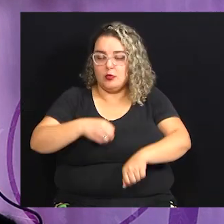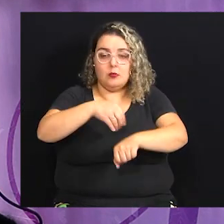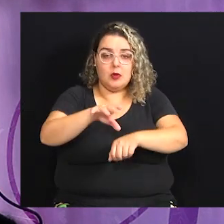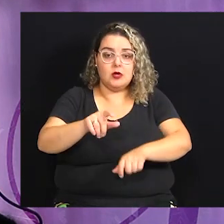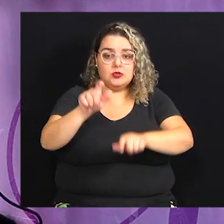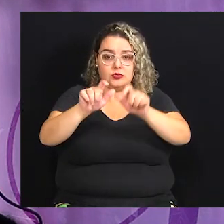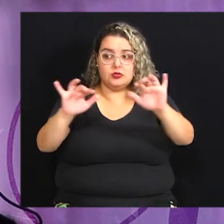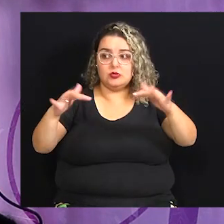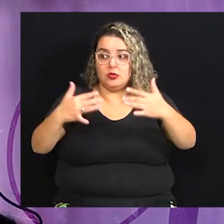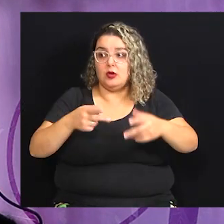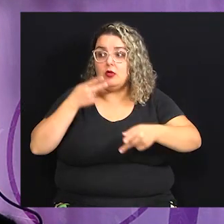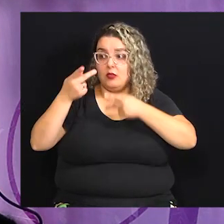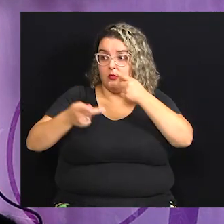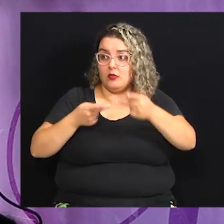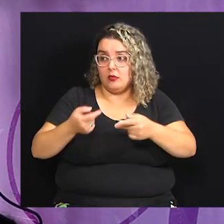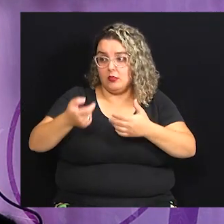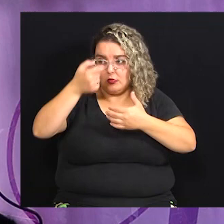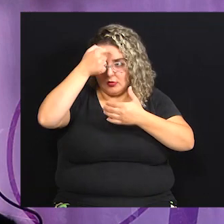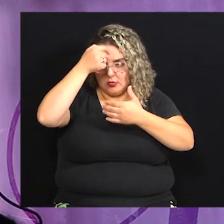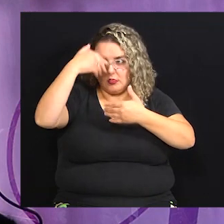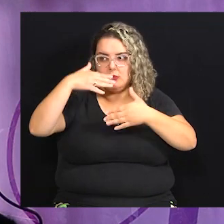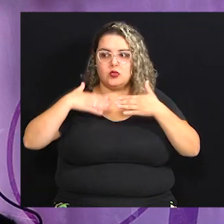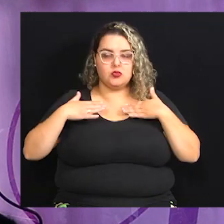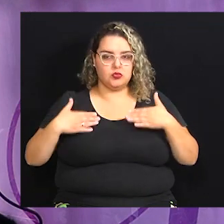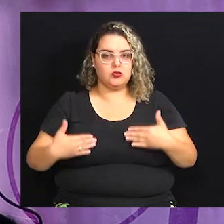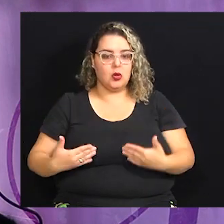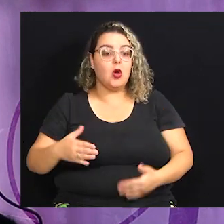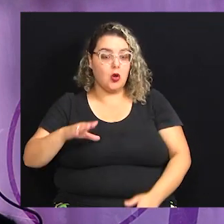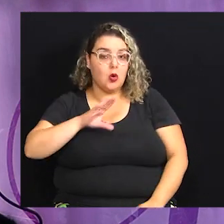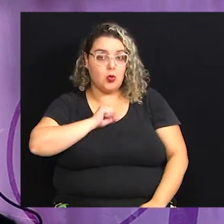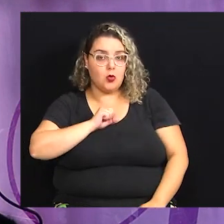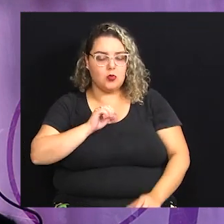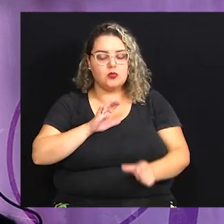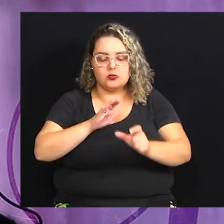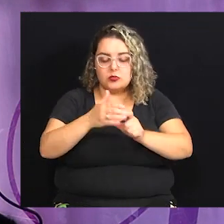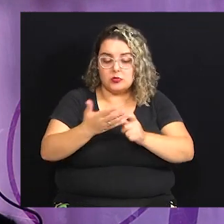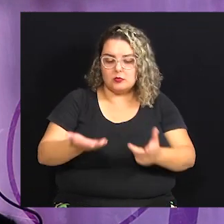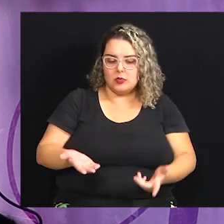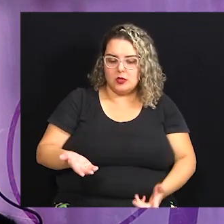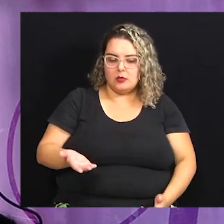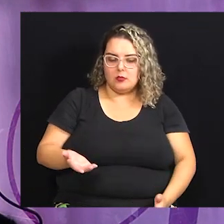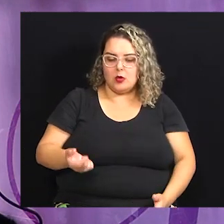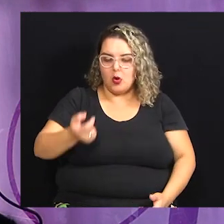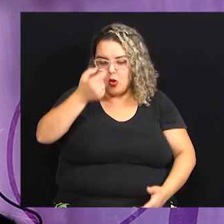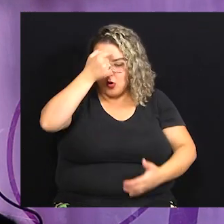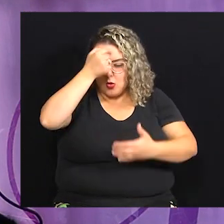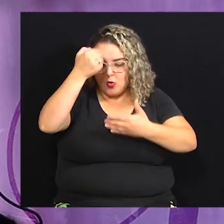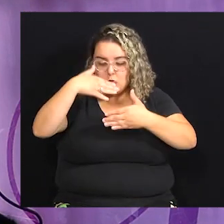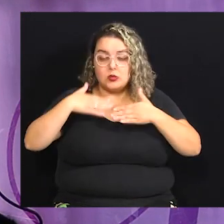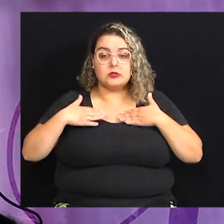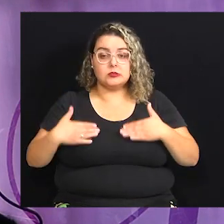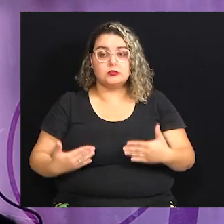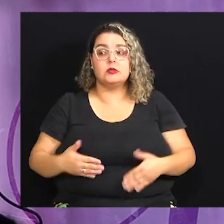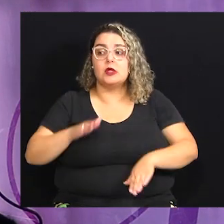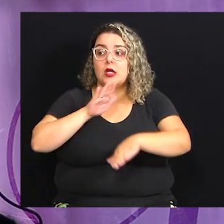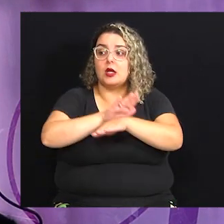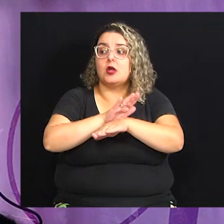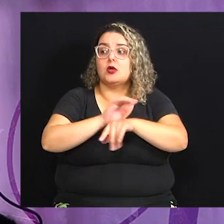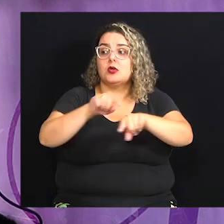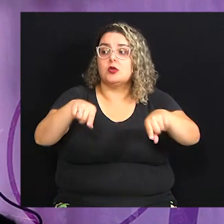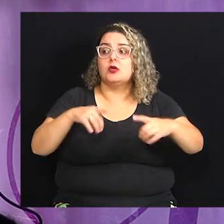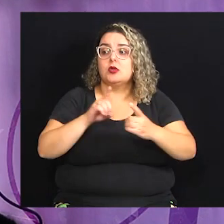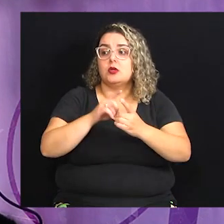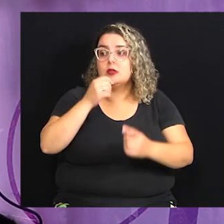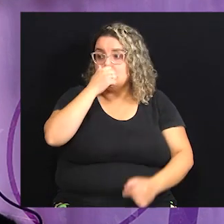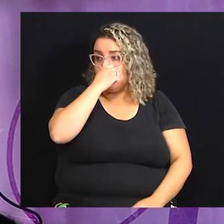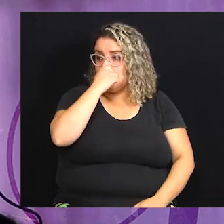para os telespectadores, né? Eu falei muito de consciência corporal, eu gosto muito de usar essa expressão, porque isso ajuda muito na hora de chegar no